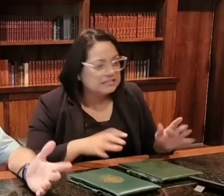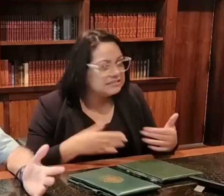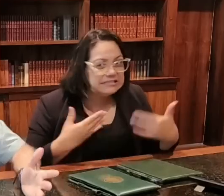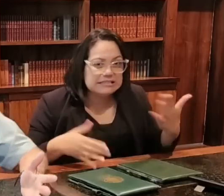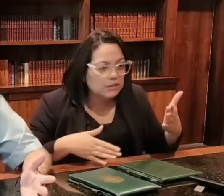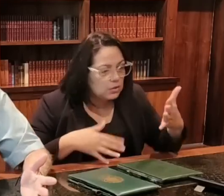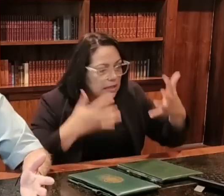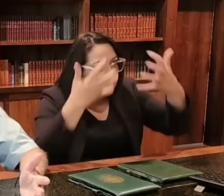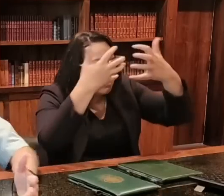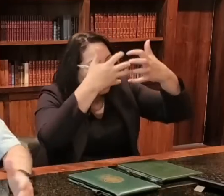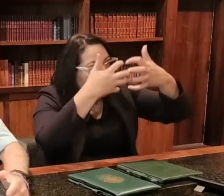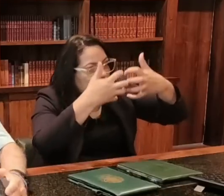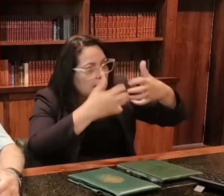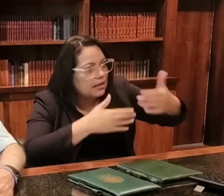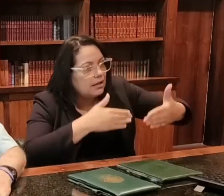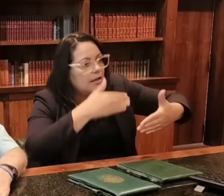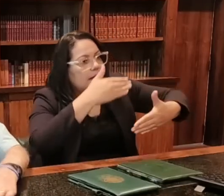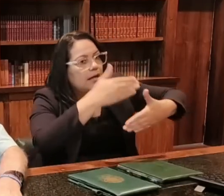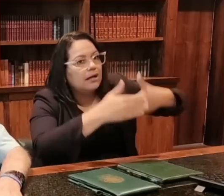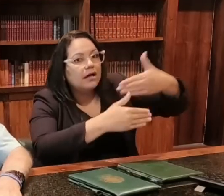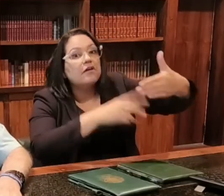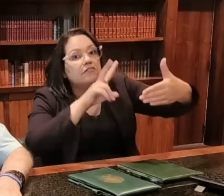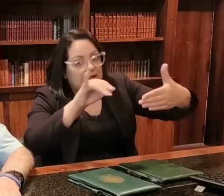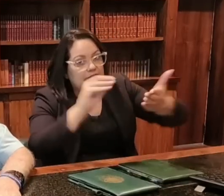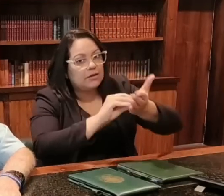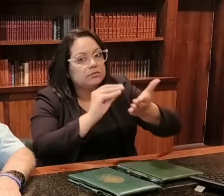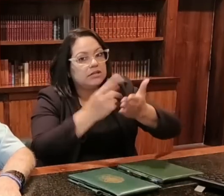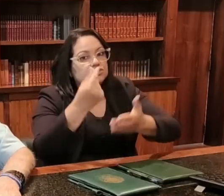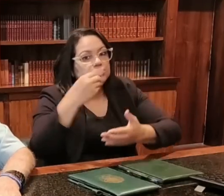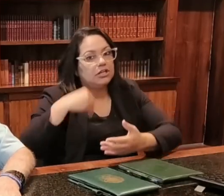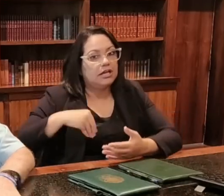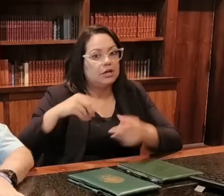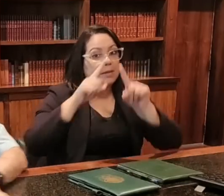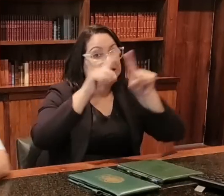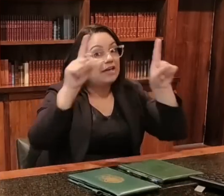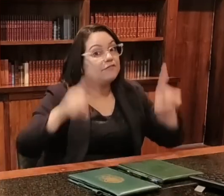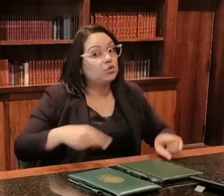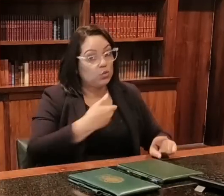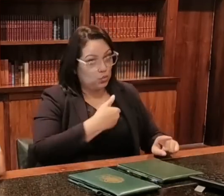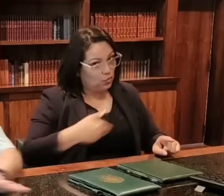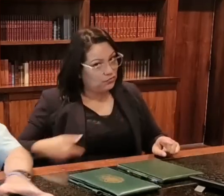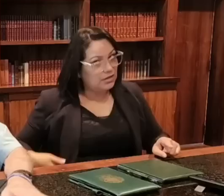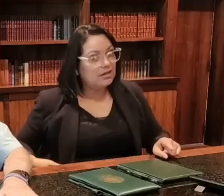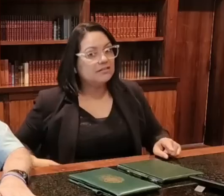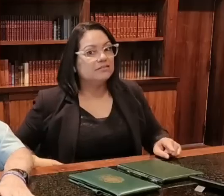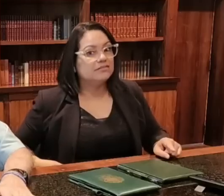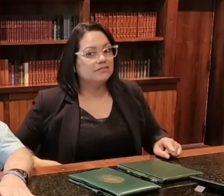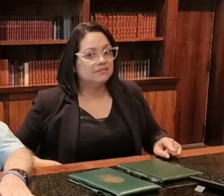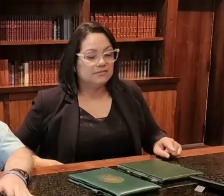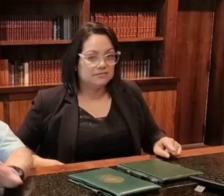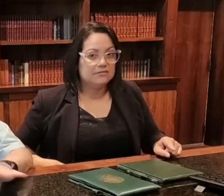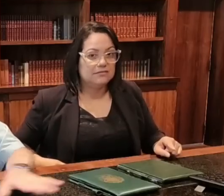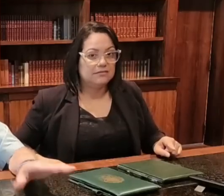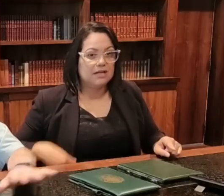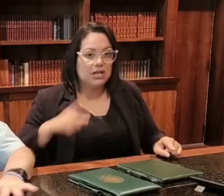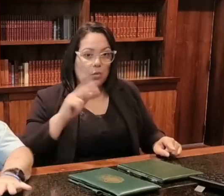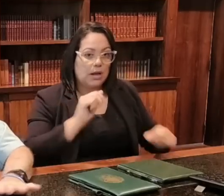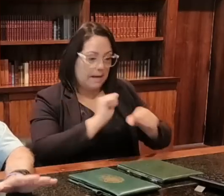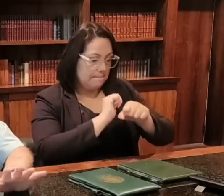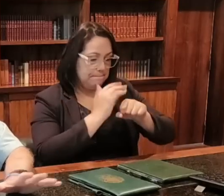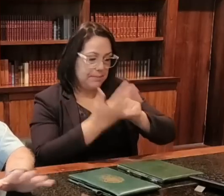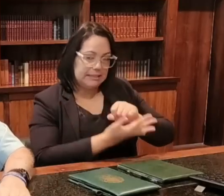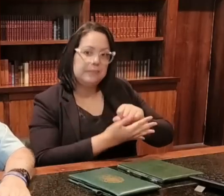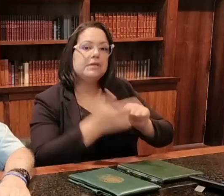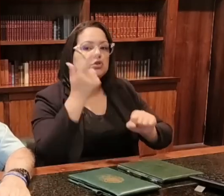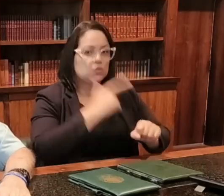estão defasagem no acesso à internet algumas até conseguiram ter o sinal de internet mas com